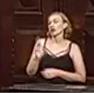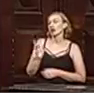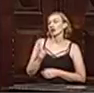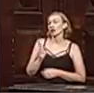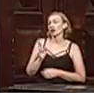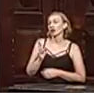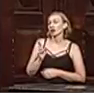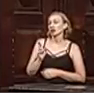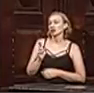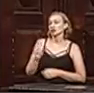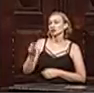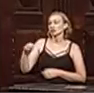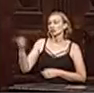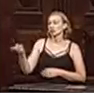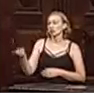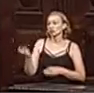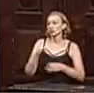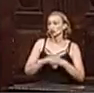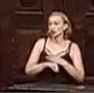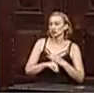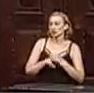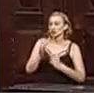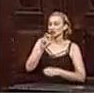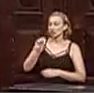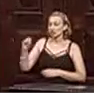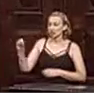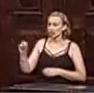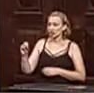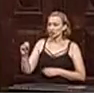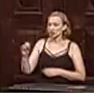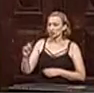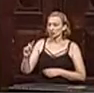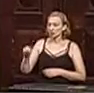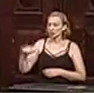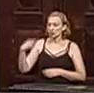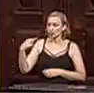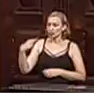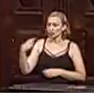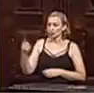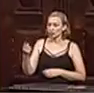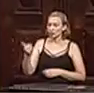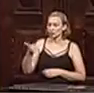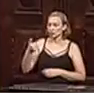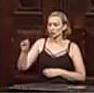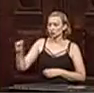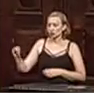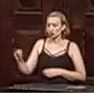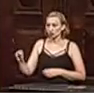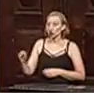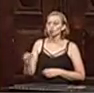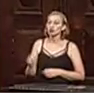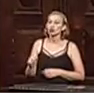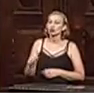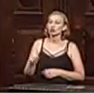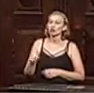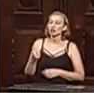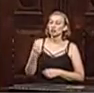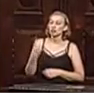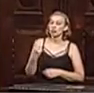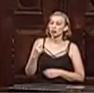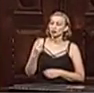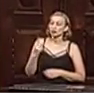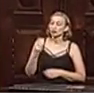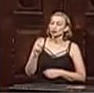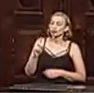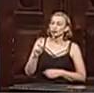500 no pagamento do salário de maio de 2018 e R$ 1.000 no pagamento